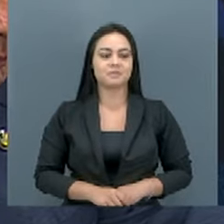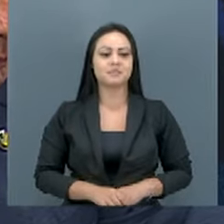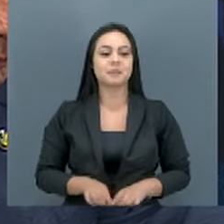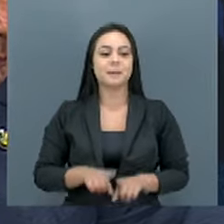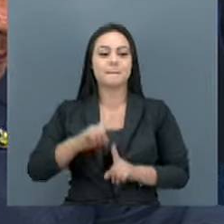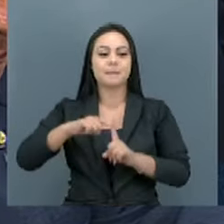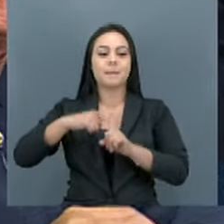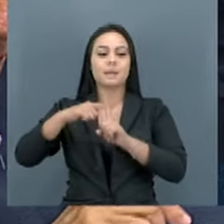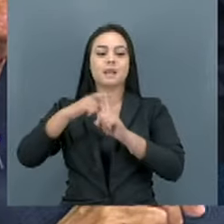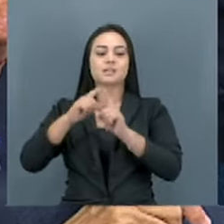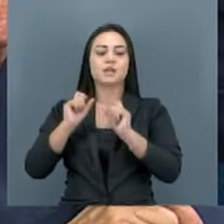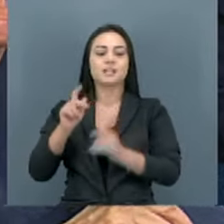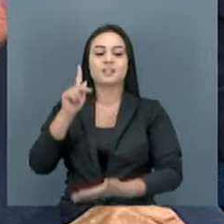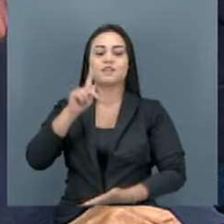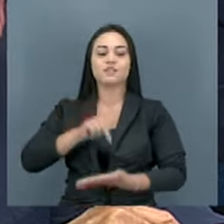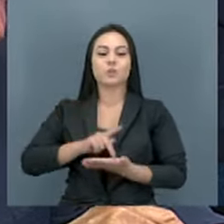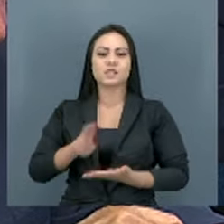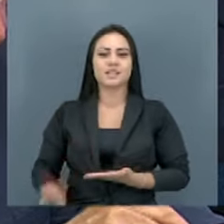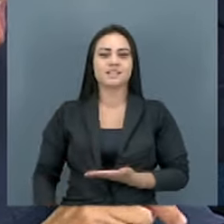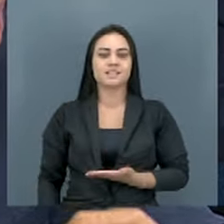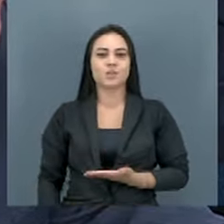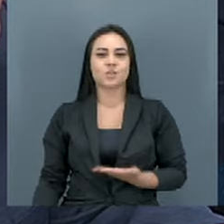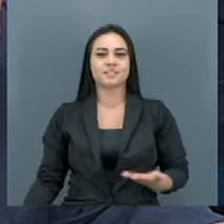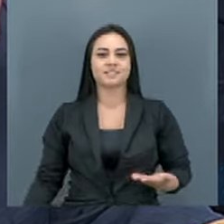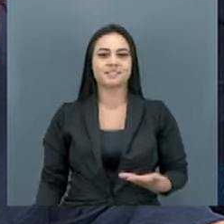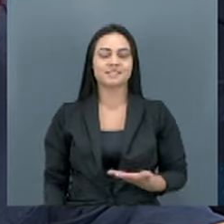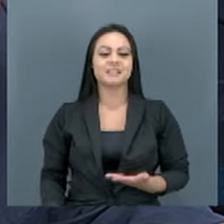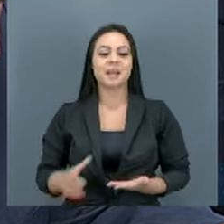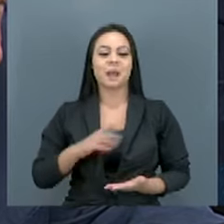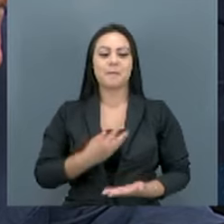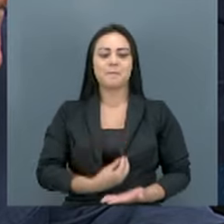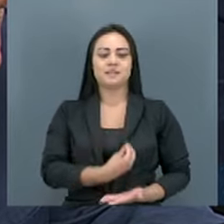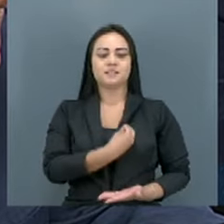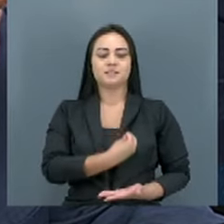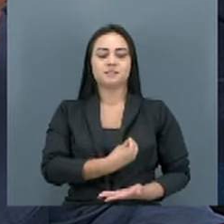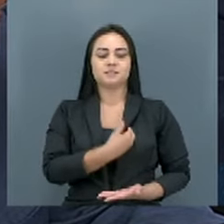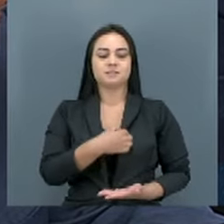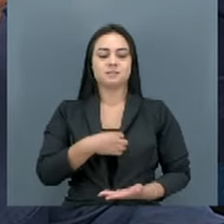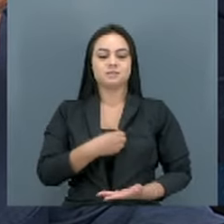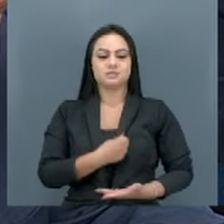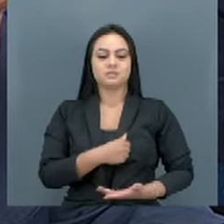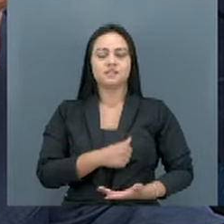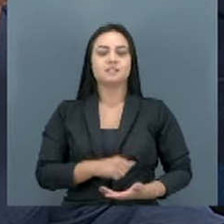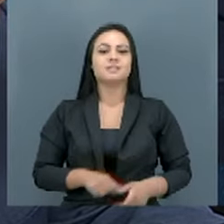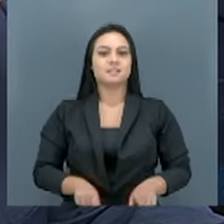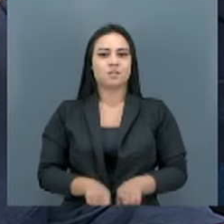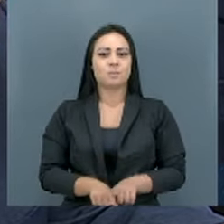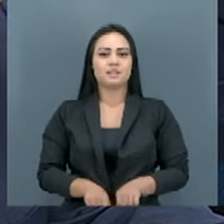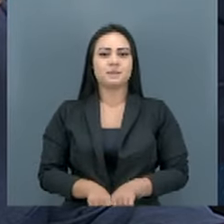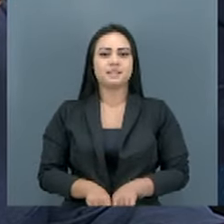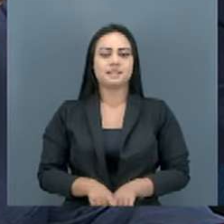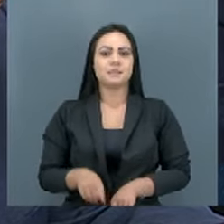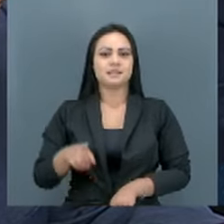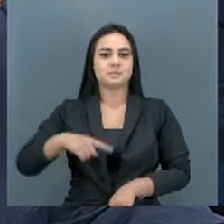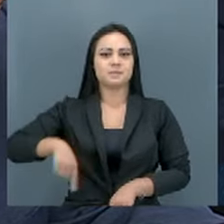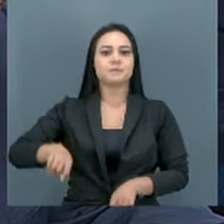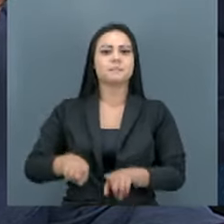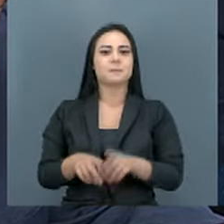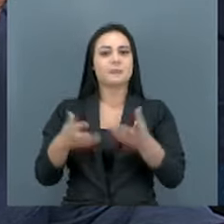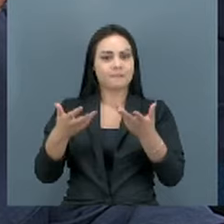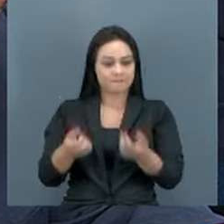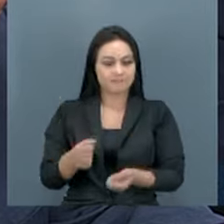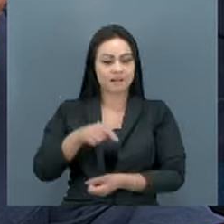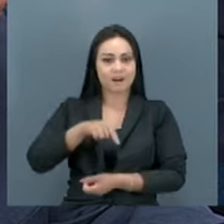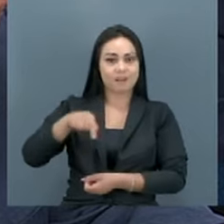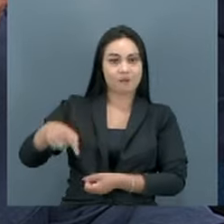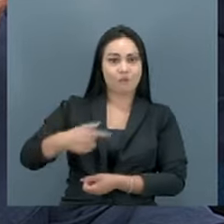muito mais, se, na verdade, nós tivéssemos a presença do Estado brasileiro, e aí vão os governos,